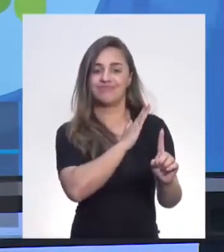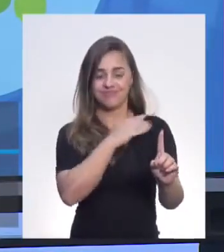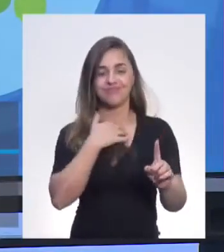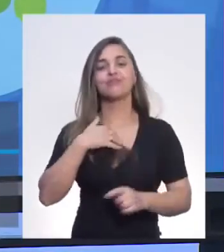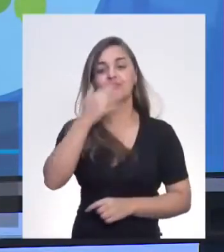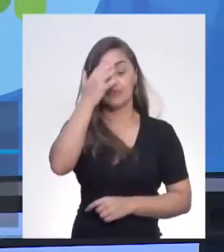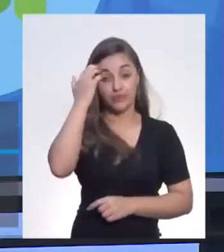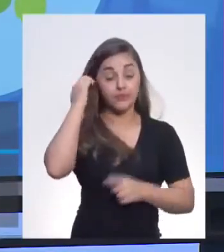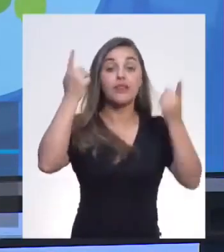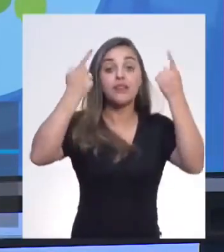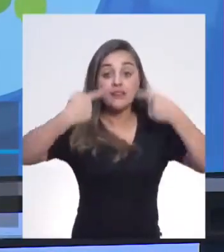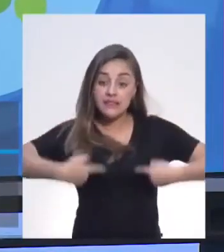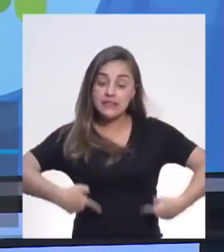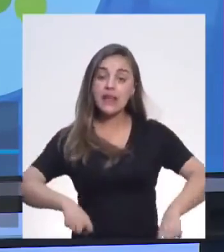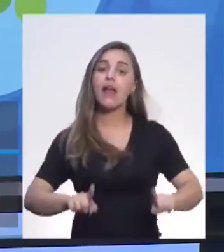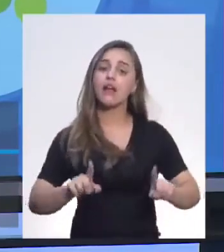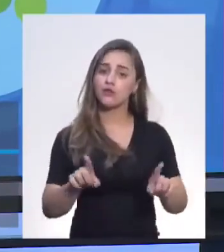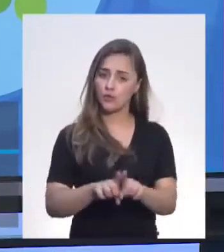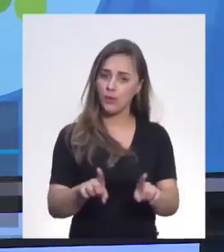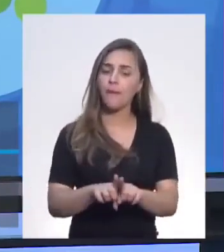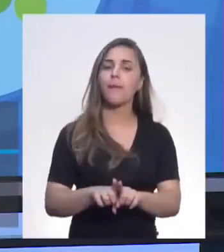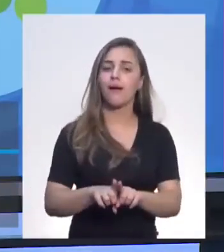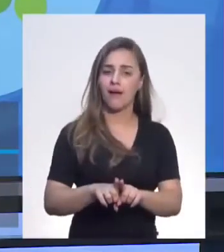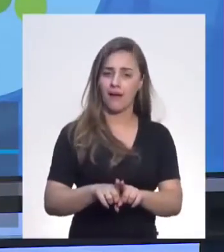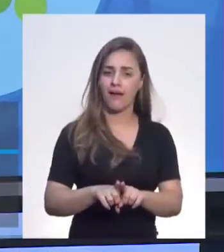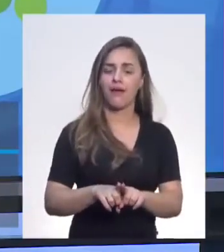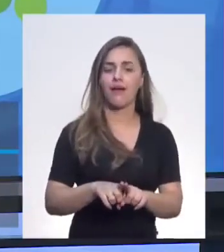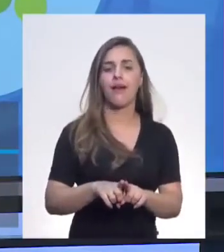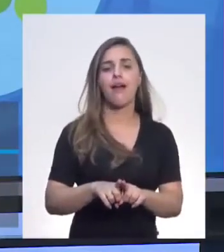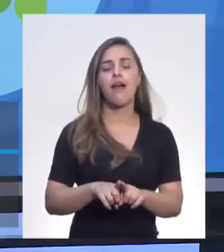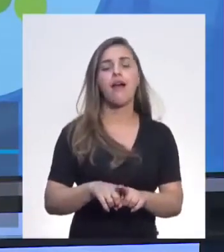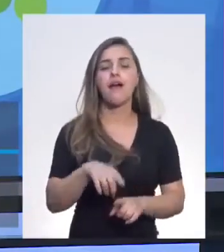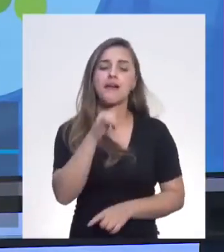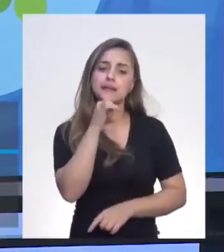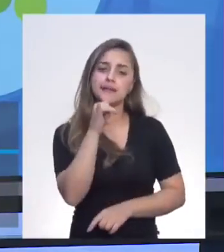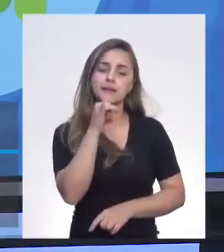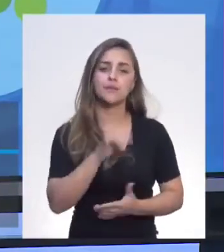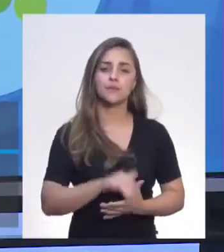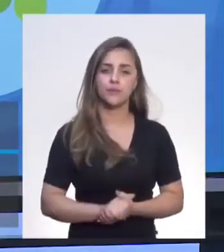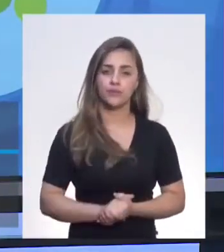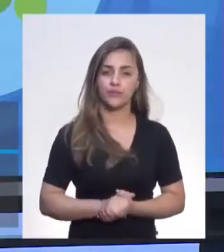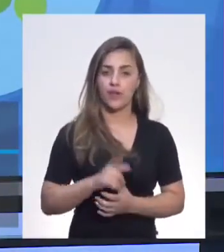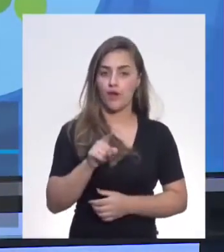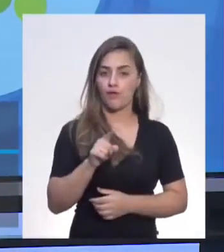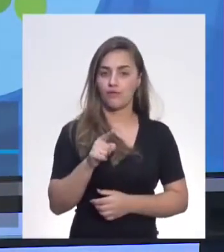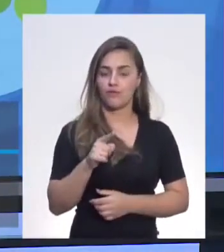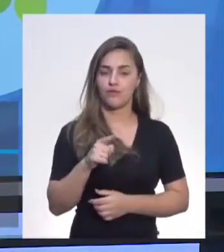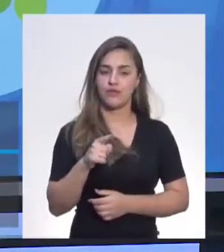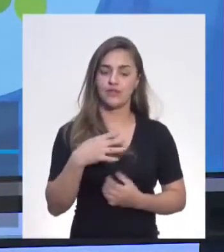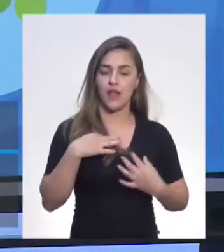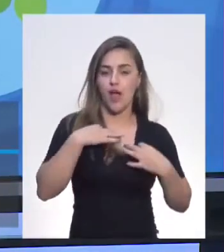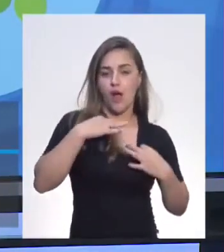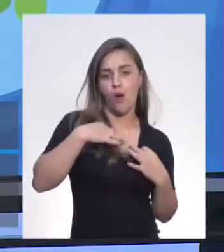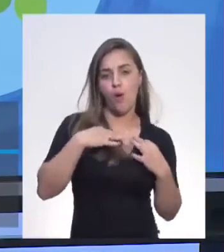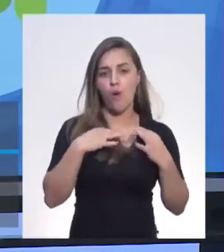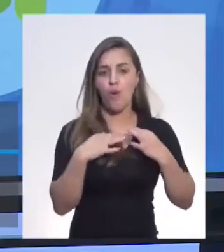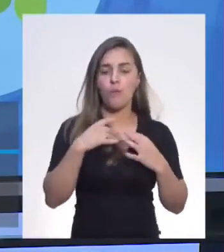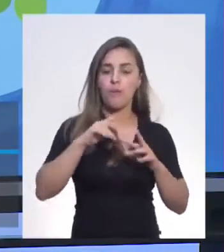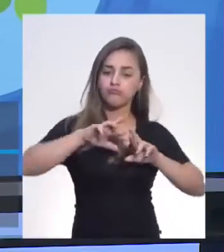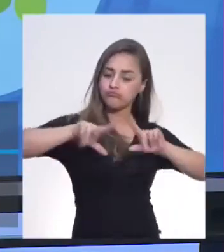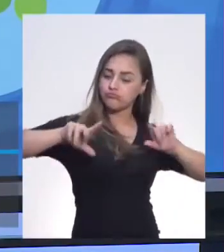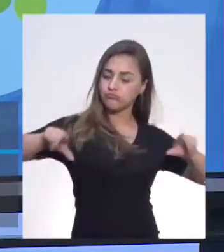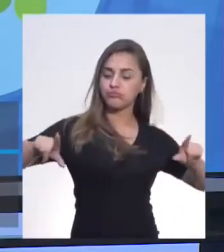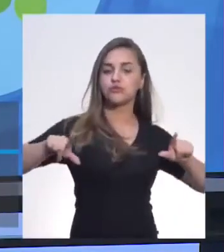não está falando sobre o racismo, a gente está falando sobre a questão, por exemplo, de você andar ciclonado, tudo mais, a galera tem